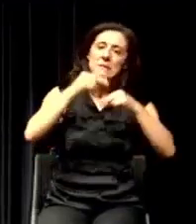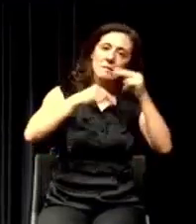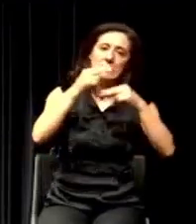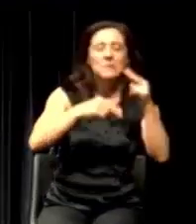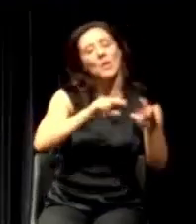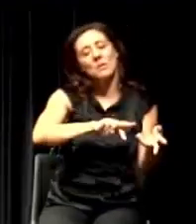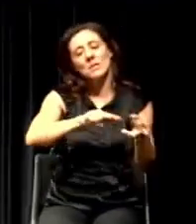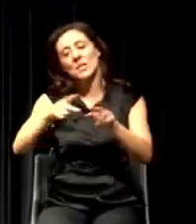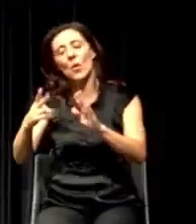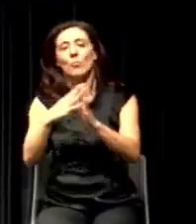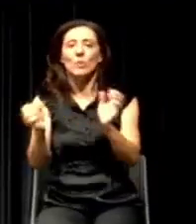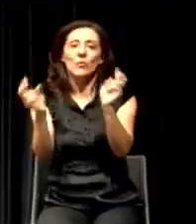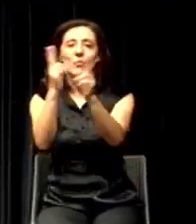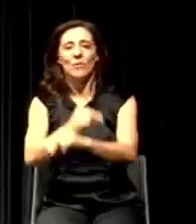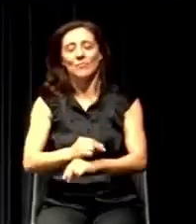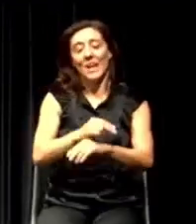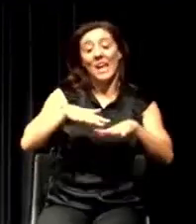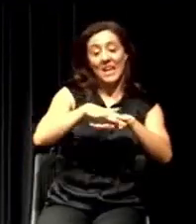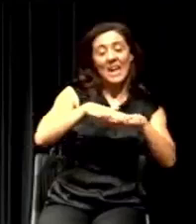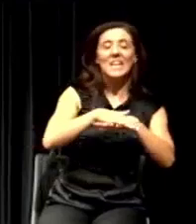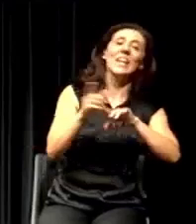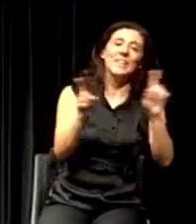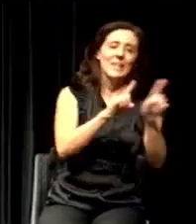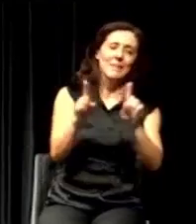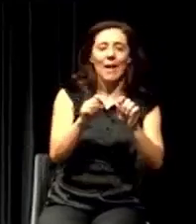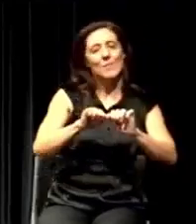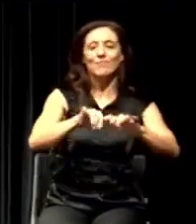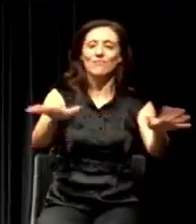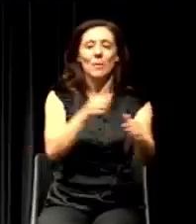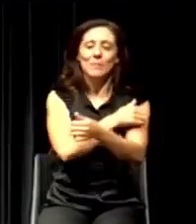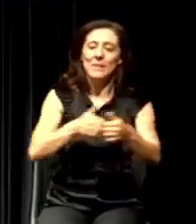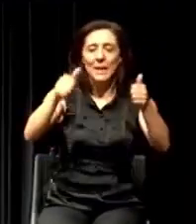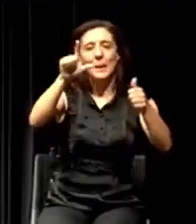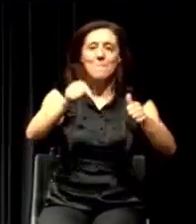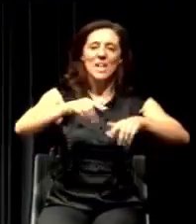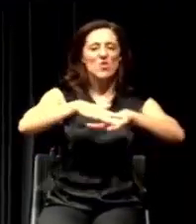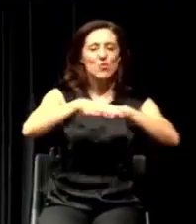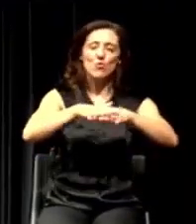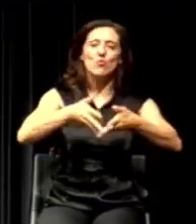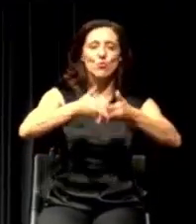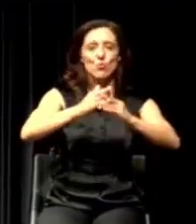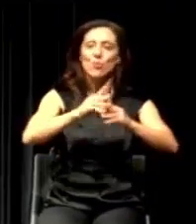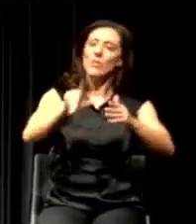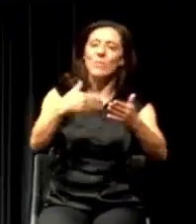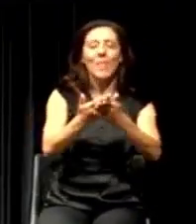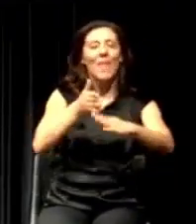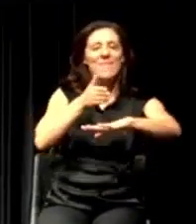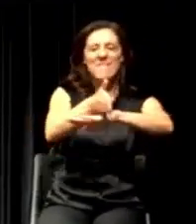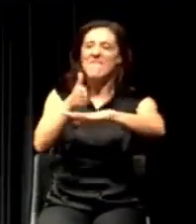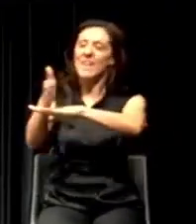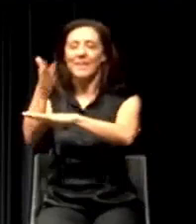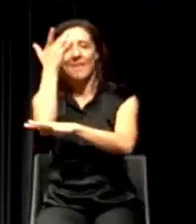transição para o novo paradigma a reciclável e a chegar a toda a cidade e a ter eixos estruturantes e permite ligações intuitivas